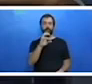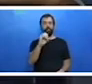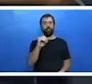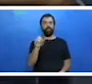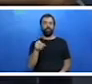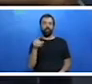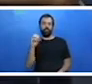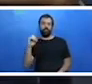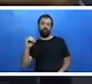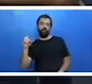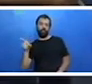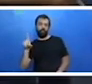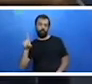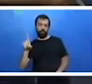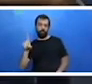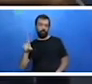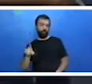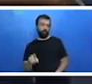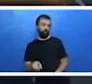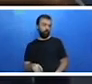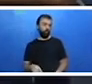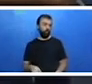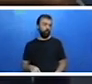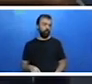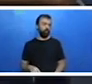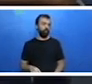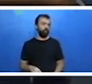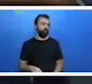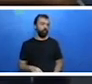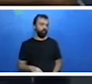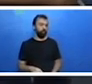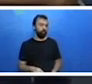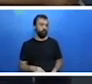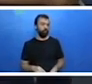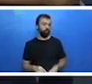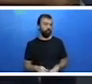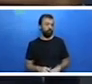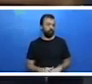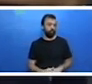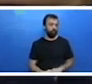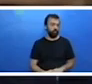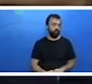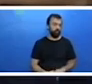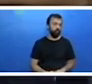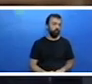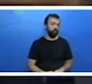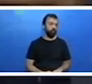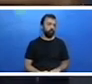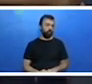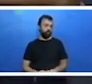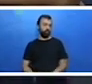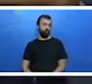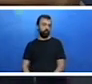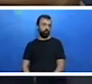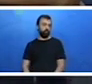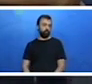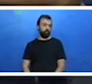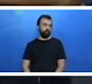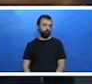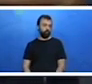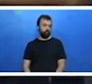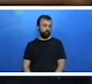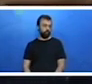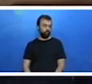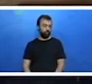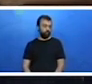tenho a parte inteira, uma unidade. Não é isso que eu tenho aqui. Aí eu tenho essa parte decimal,